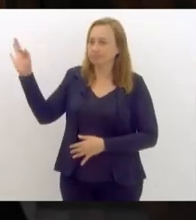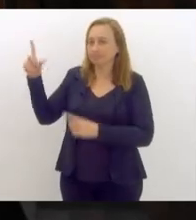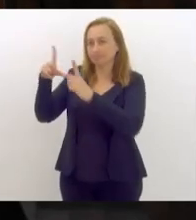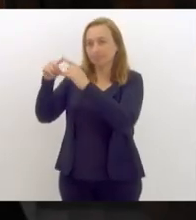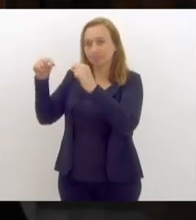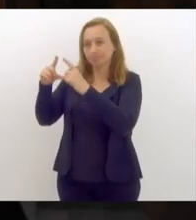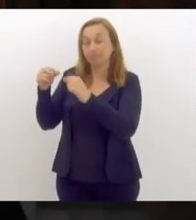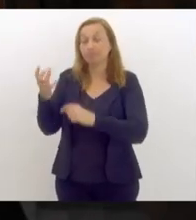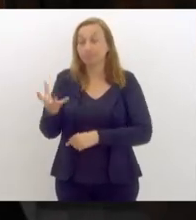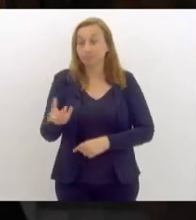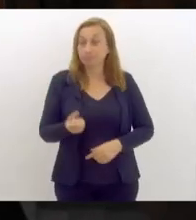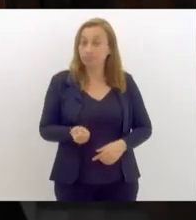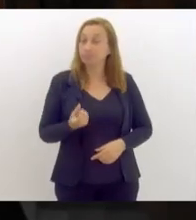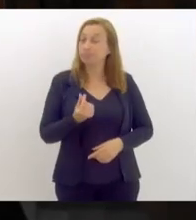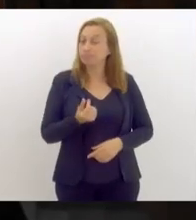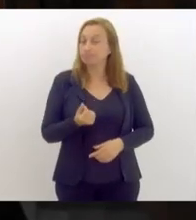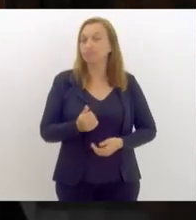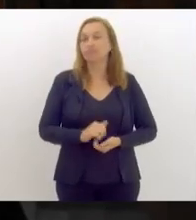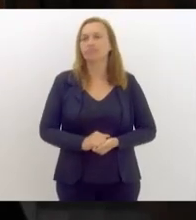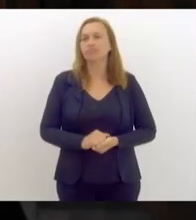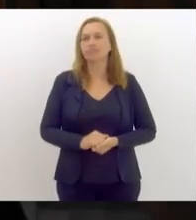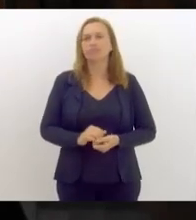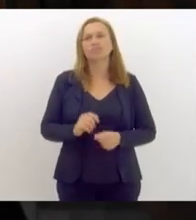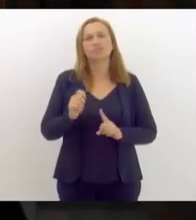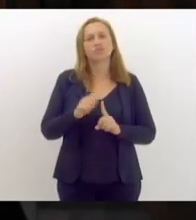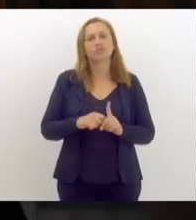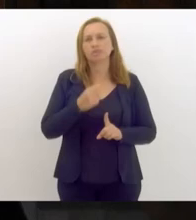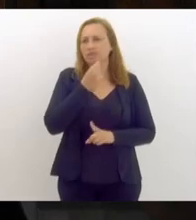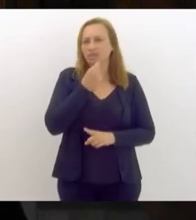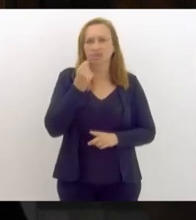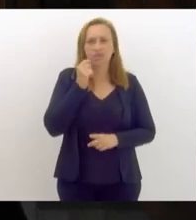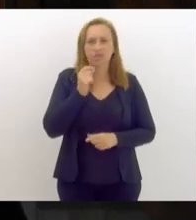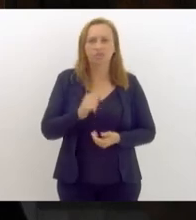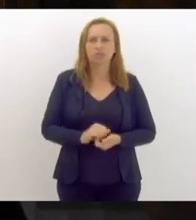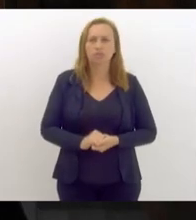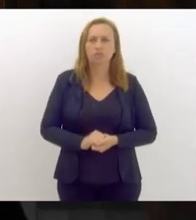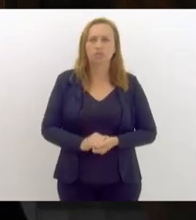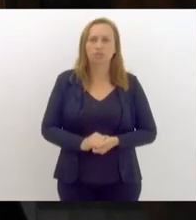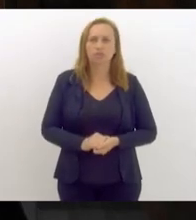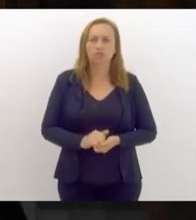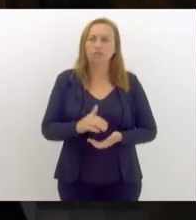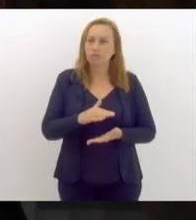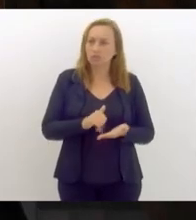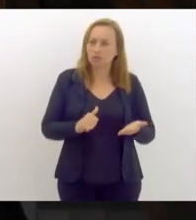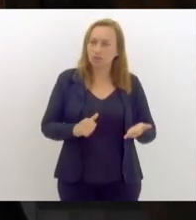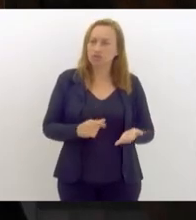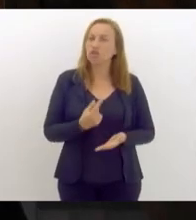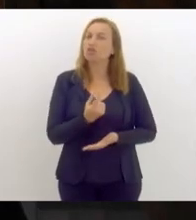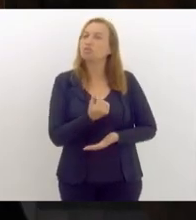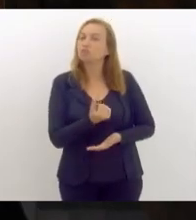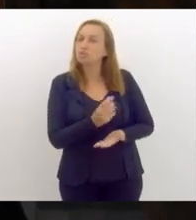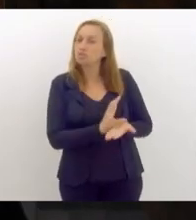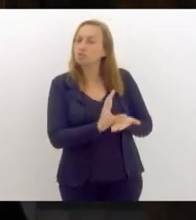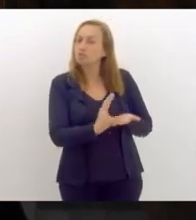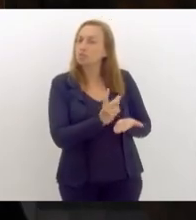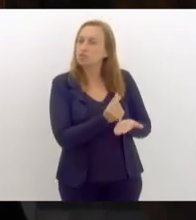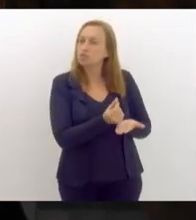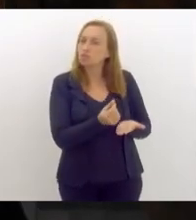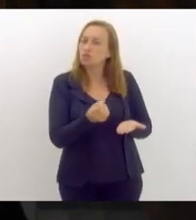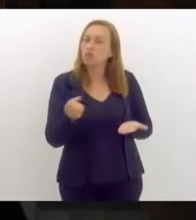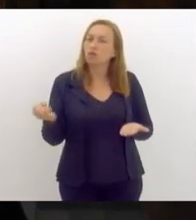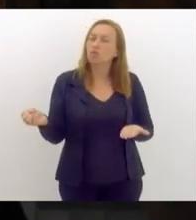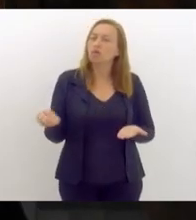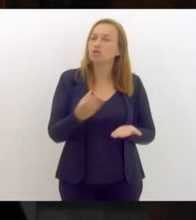passaram a receber os recursos E aí no mês de setembro de onde foram retirados este recurso foi feito uma nova